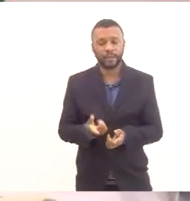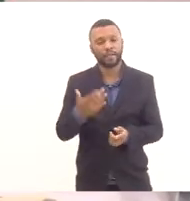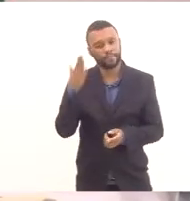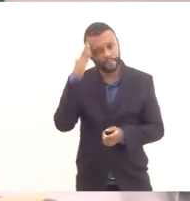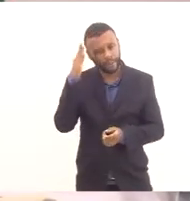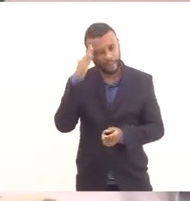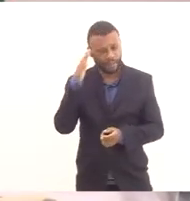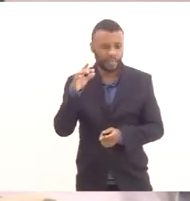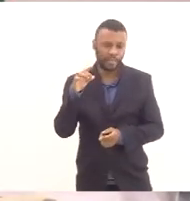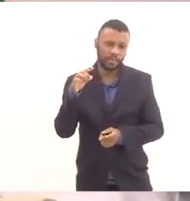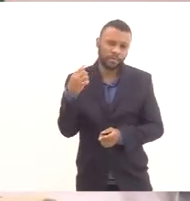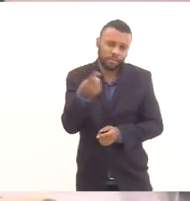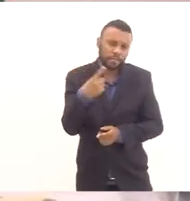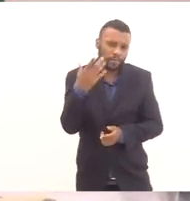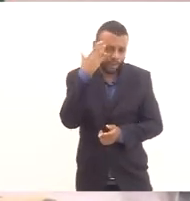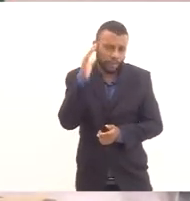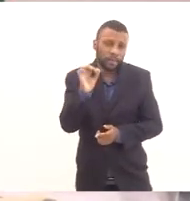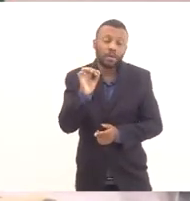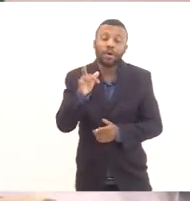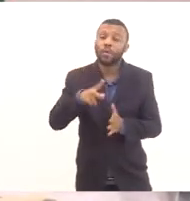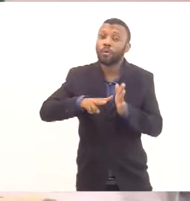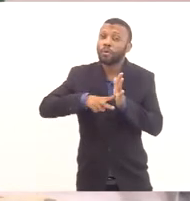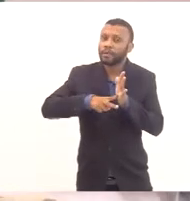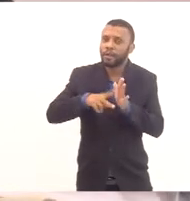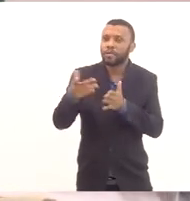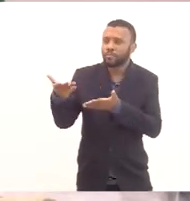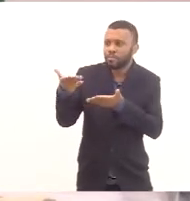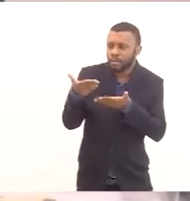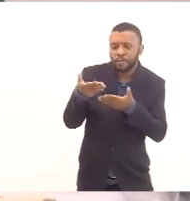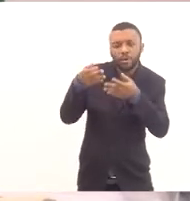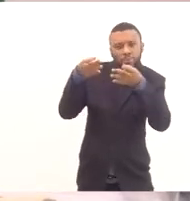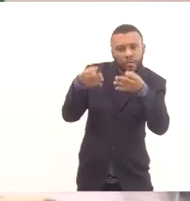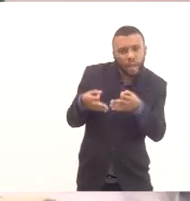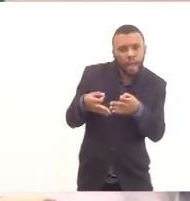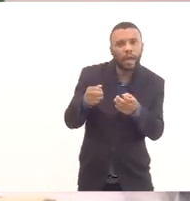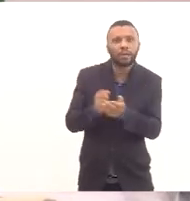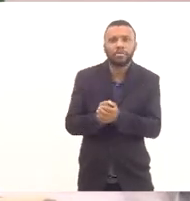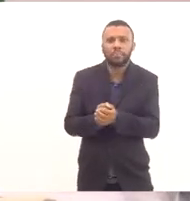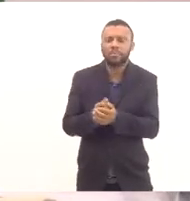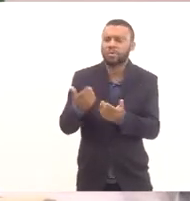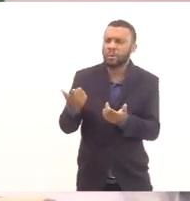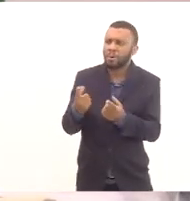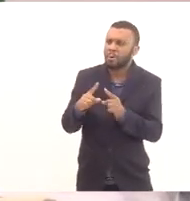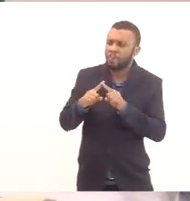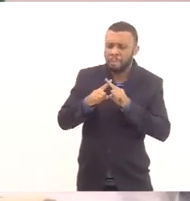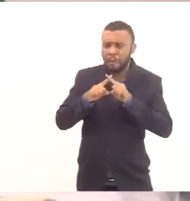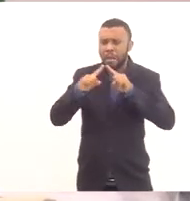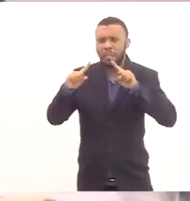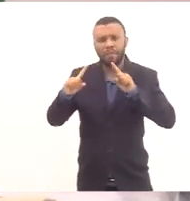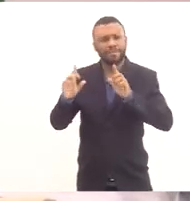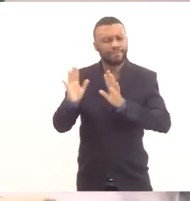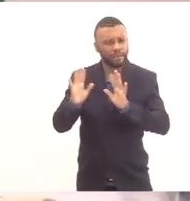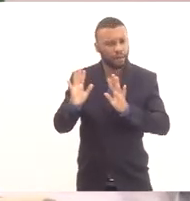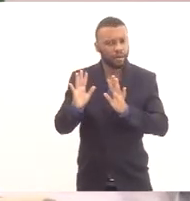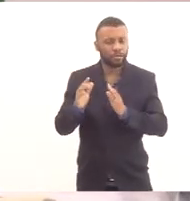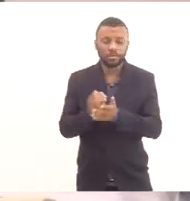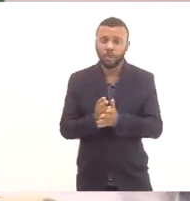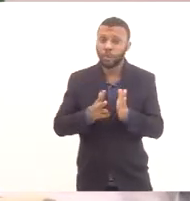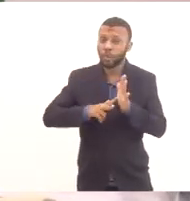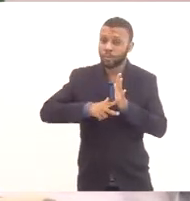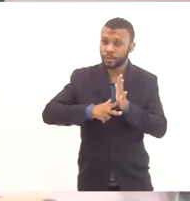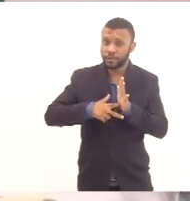sindicato temos recebido prontamente não tenha feito nenhum óbice à nossa diligência e o sindicato alegou